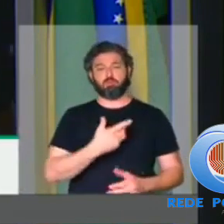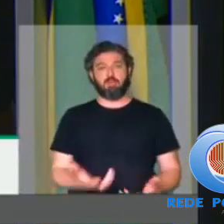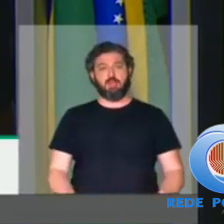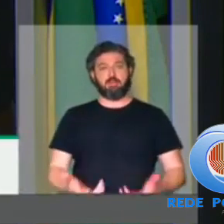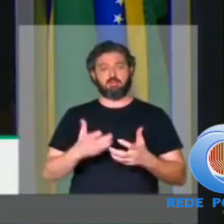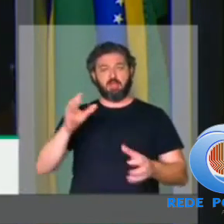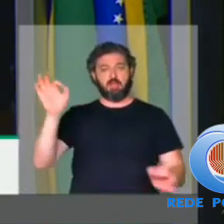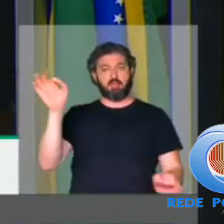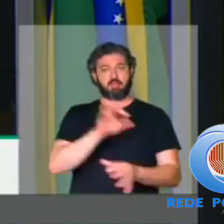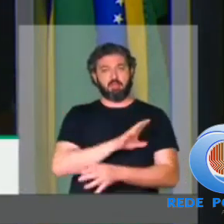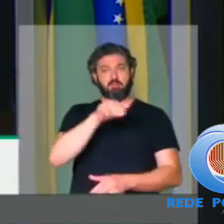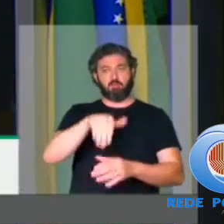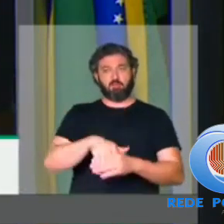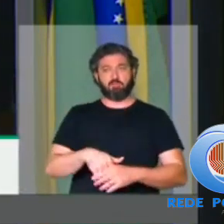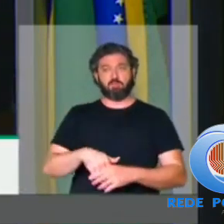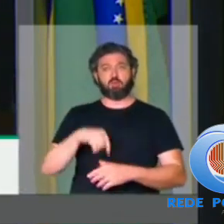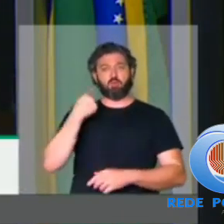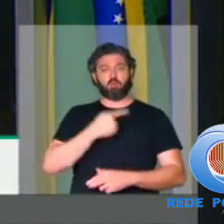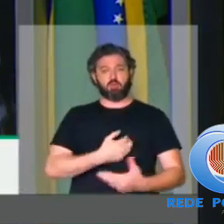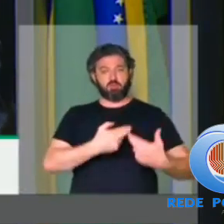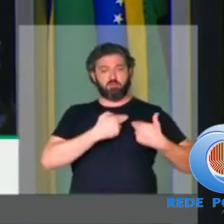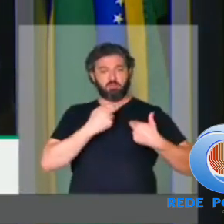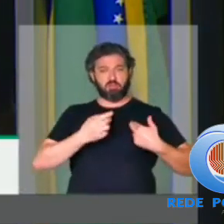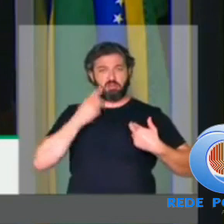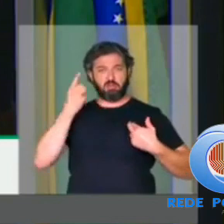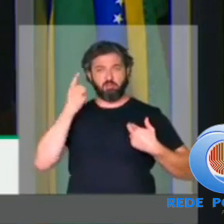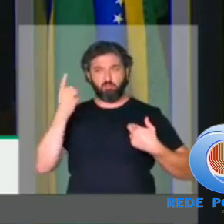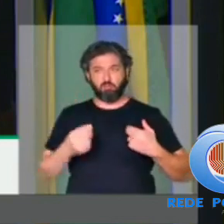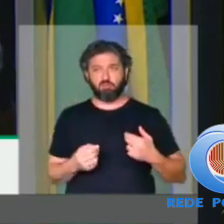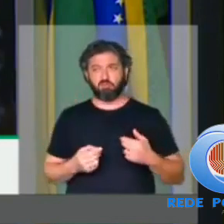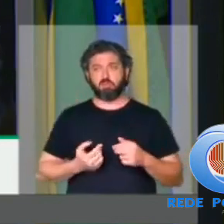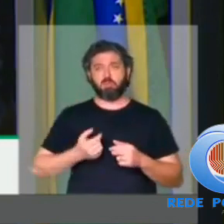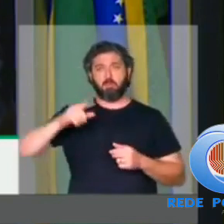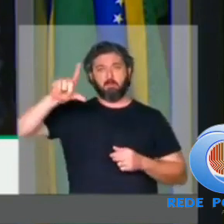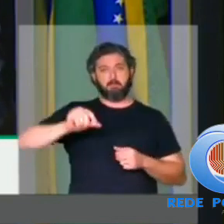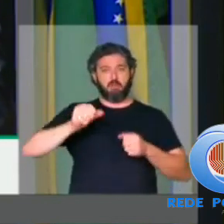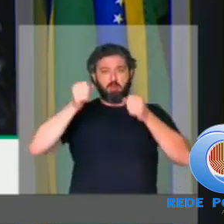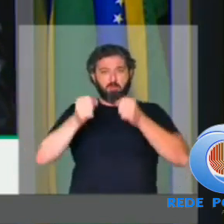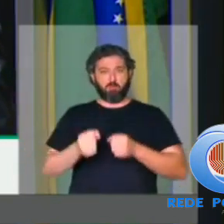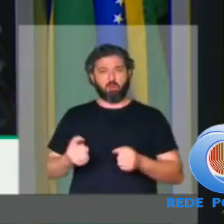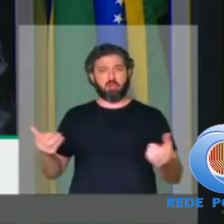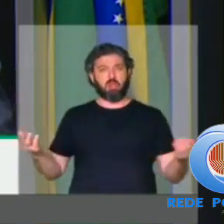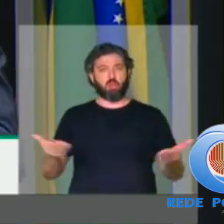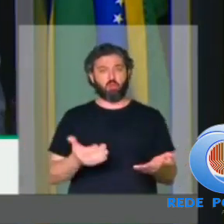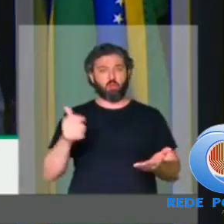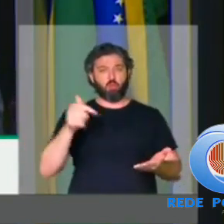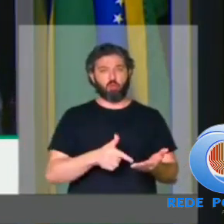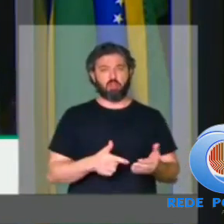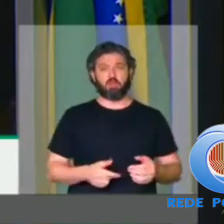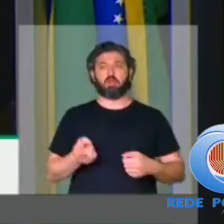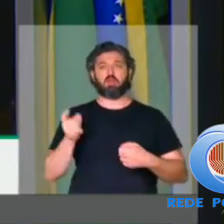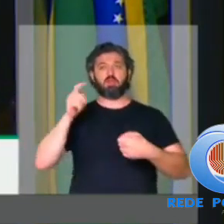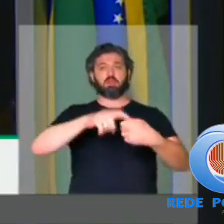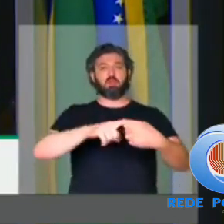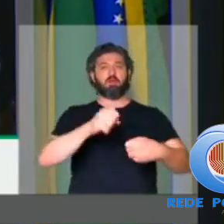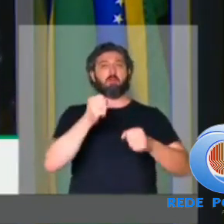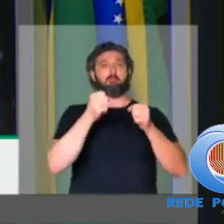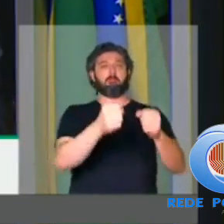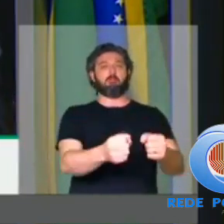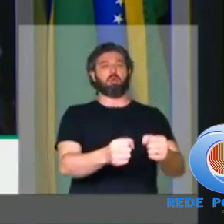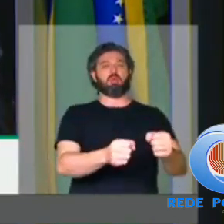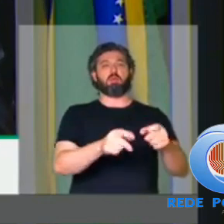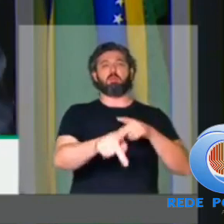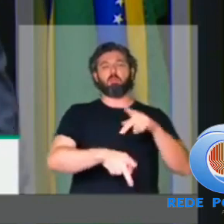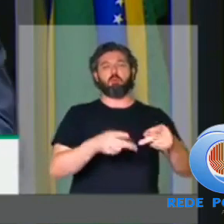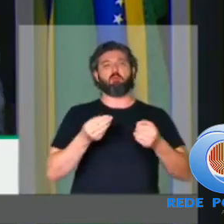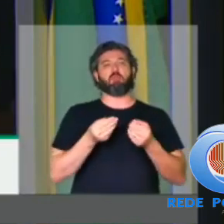queremos concluir os nossos próprios mandatos com menos poder do que temos hoje, devolvendo mais poder para